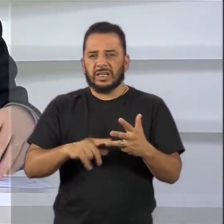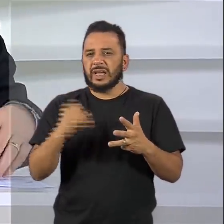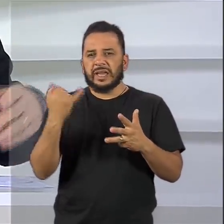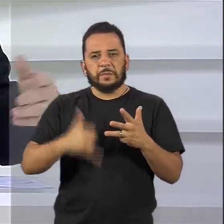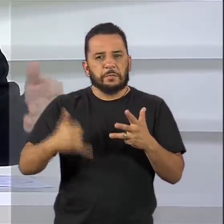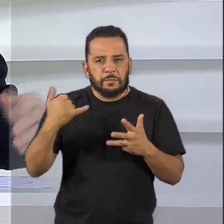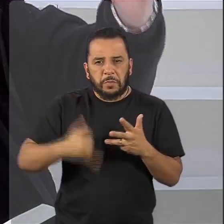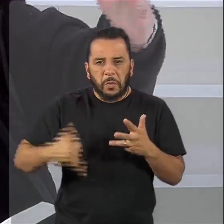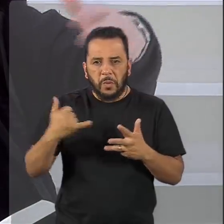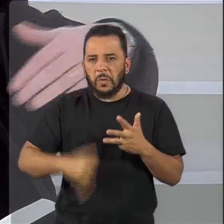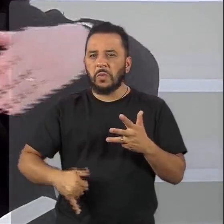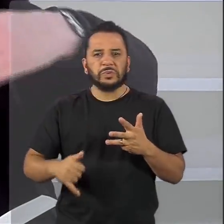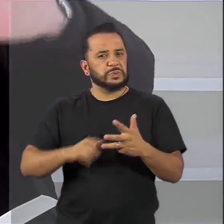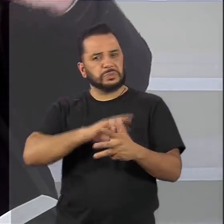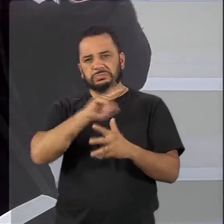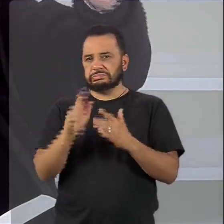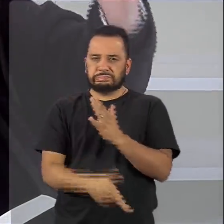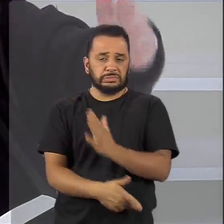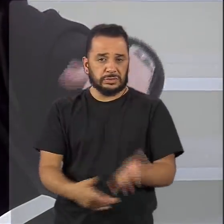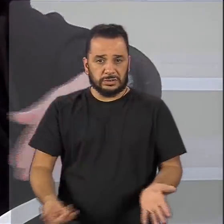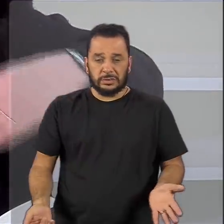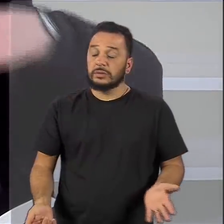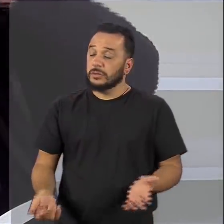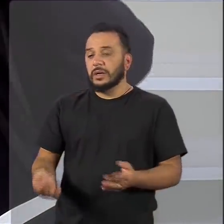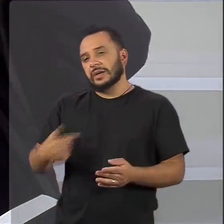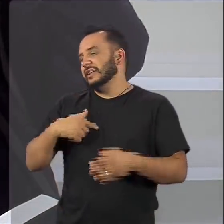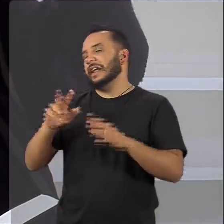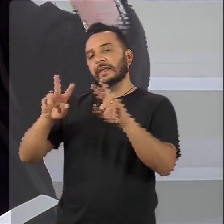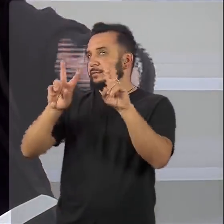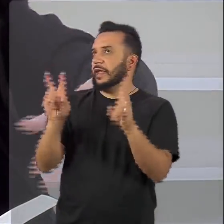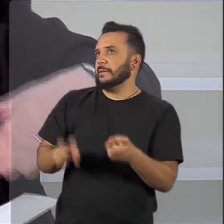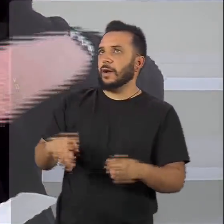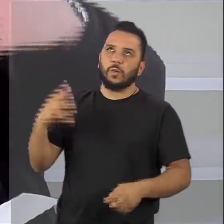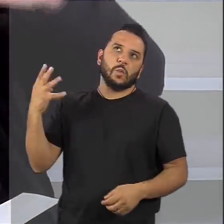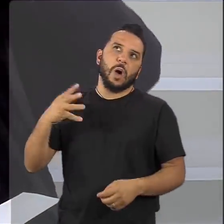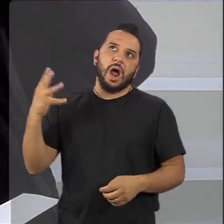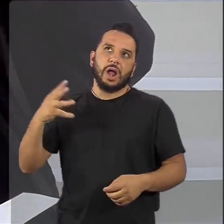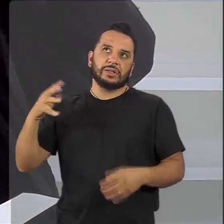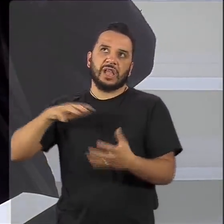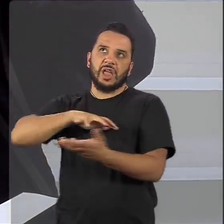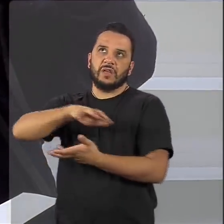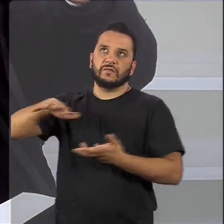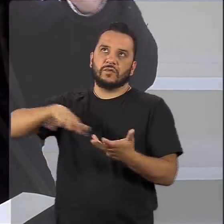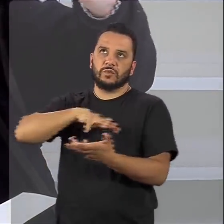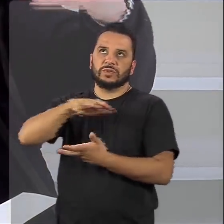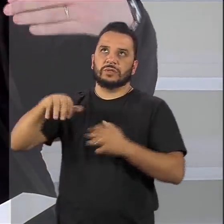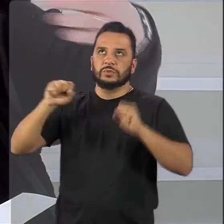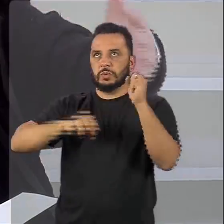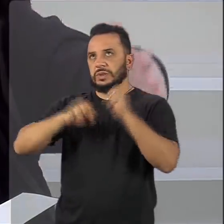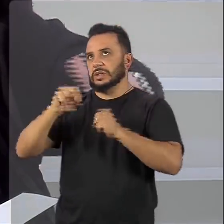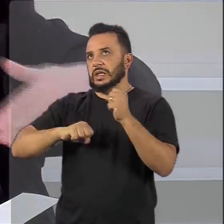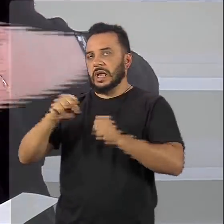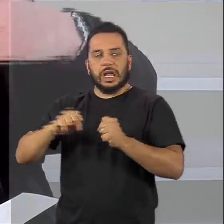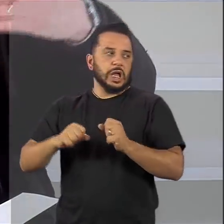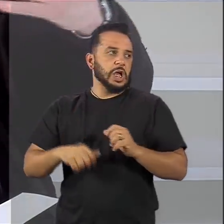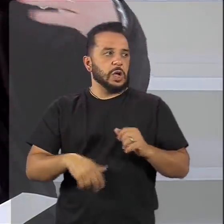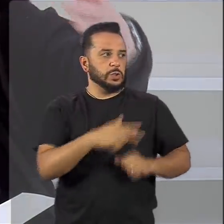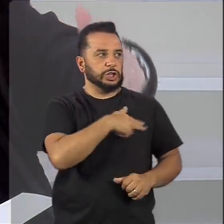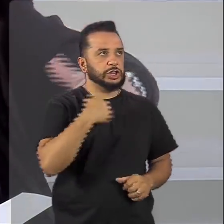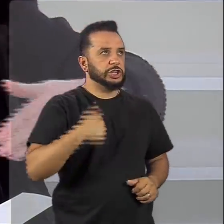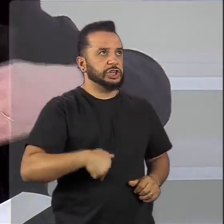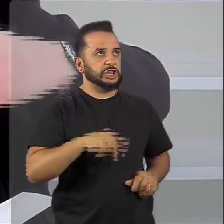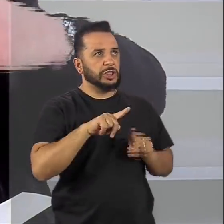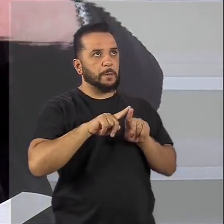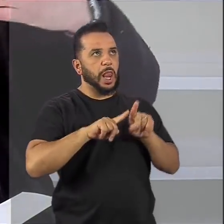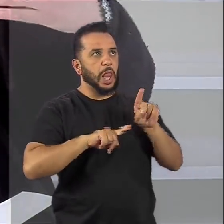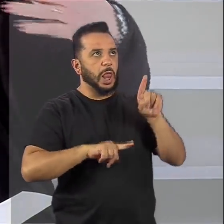Futuro, a quarta revolução industrial. Bom, isso. Exatamente. Robótica, a ascensão da China, entrando na